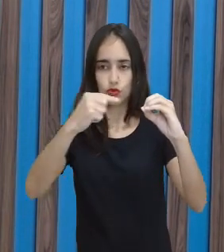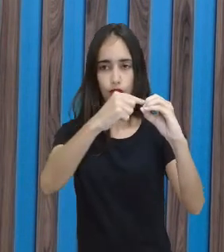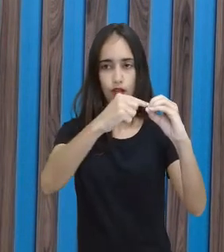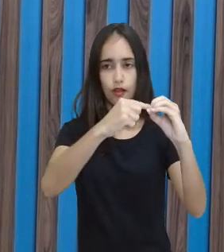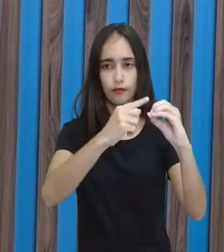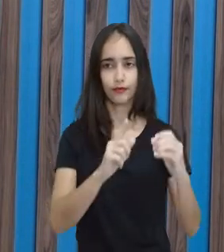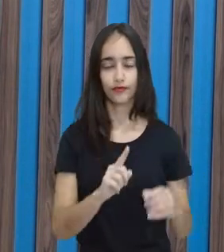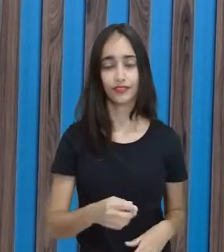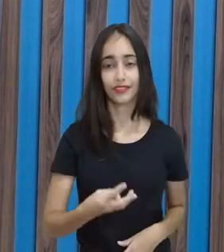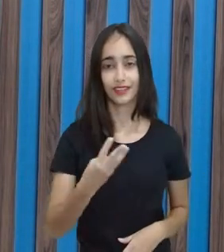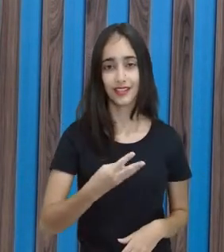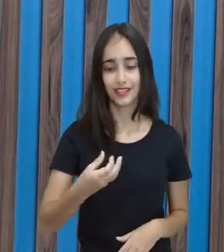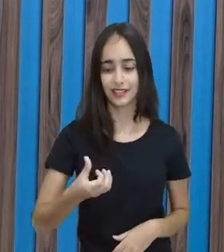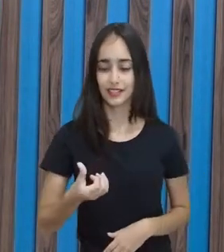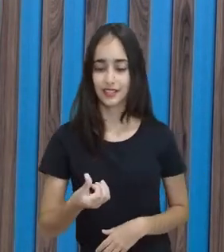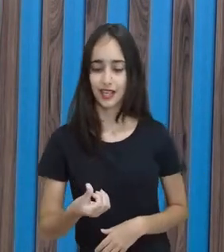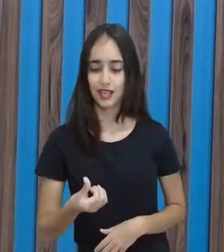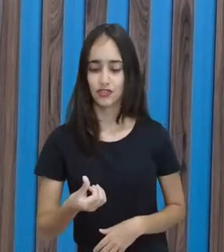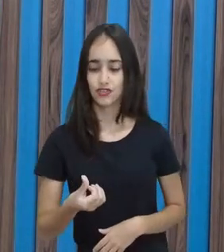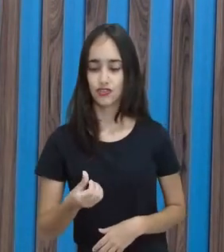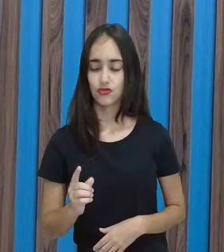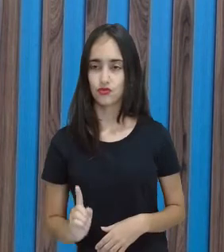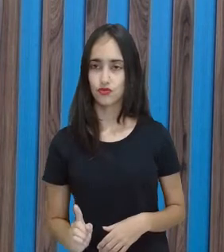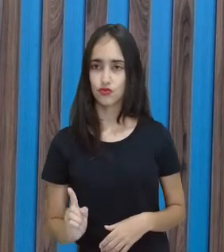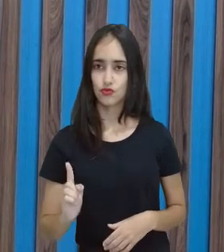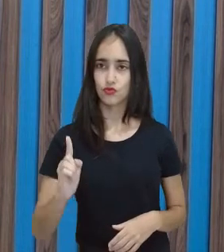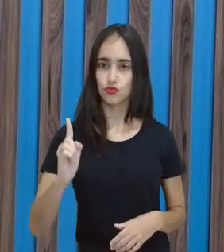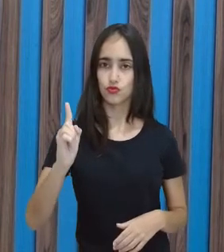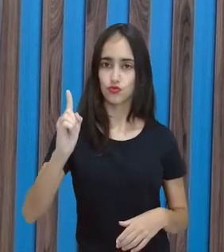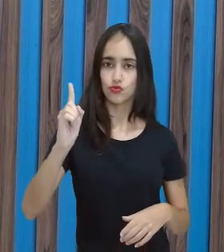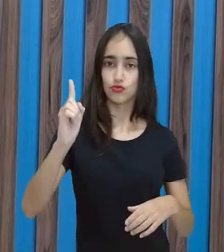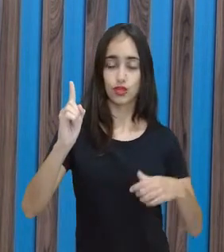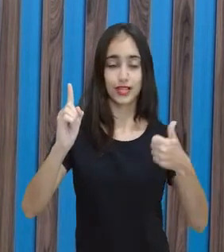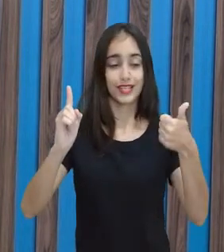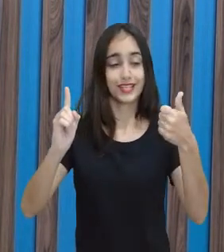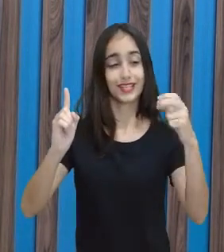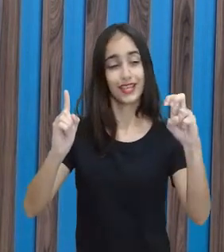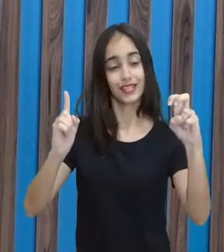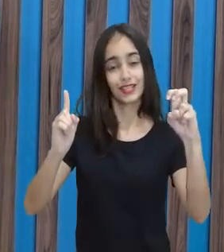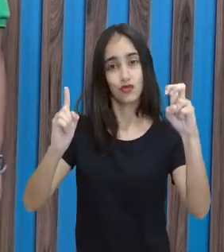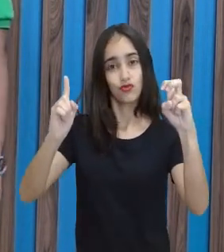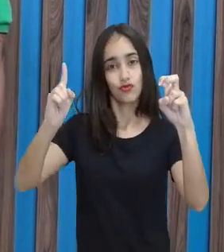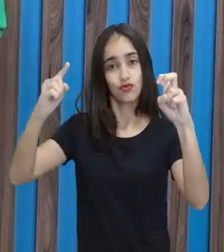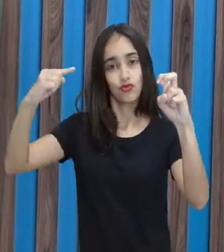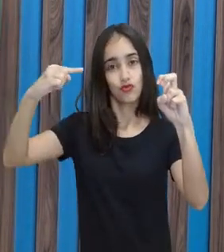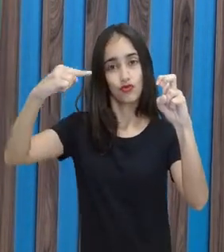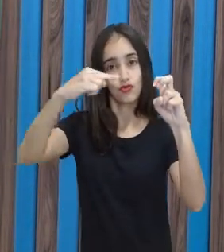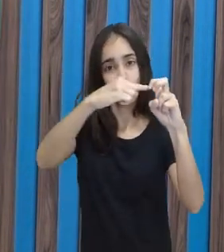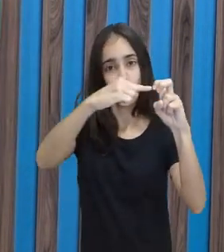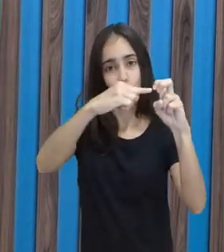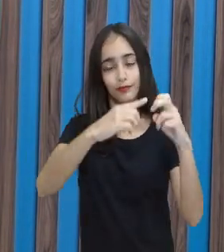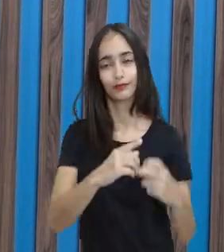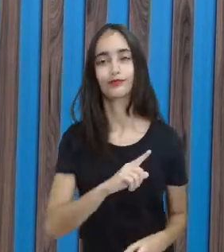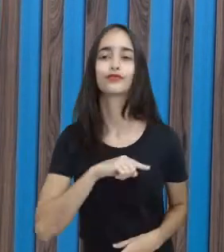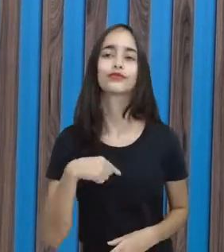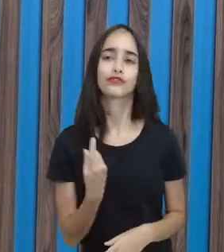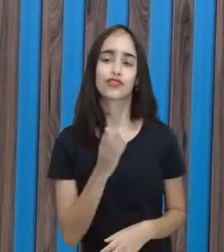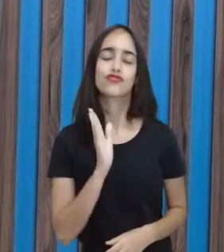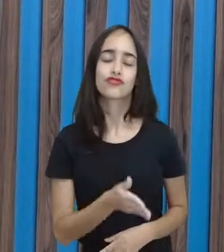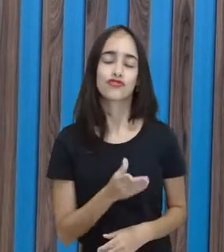6 segundos, 15 metros. Já tracei